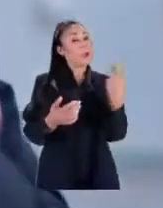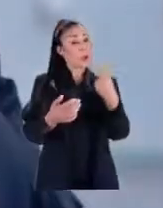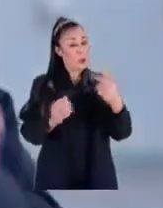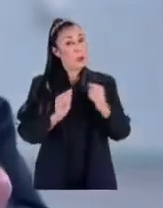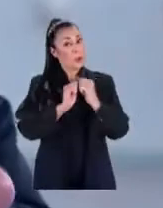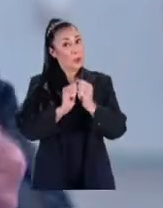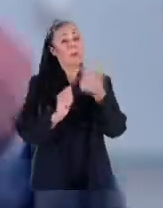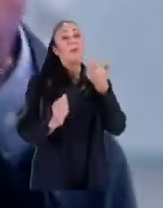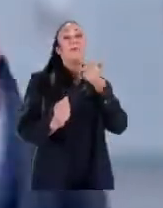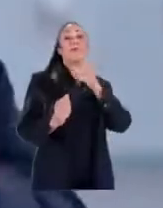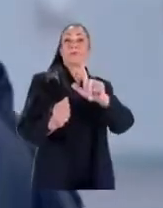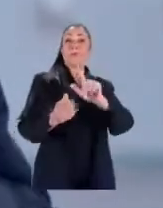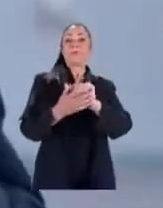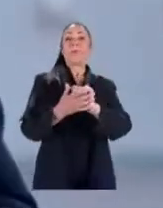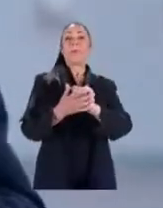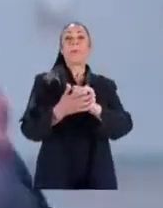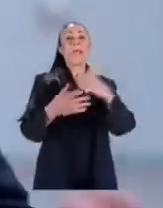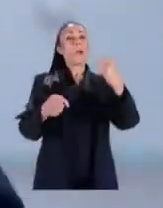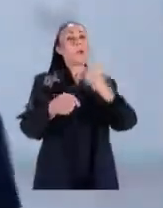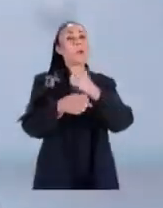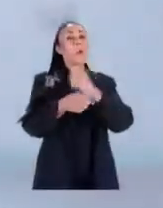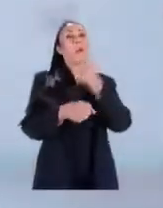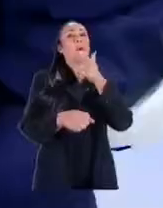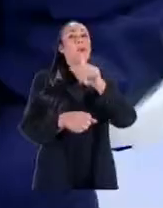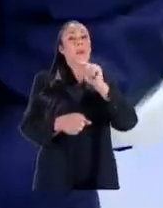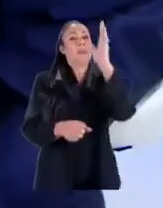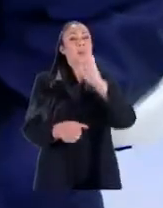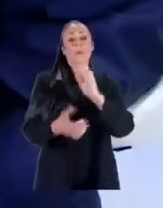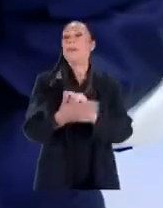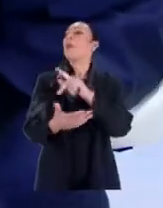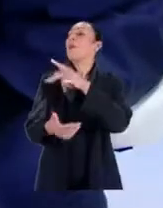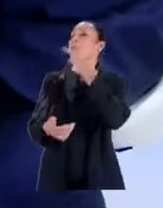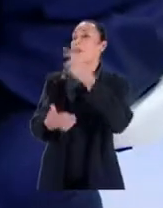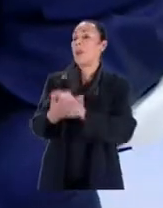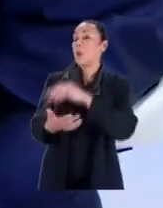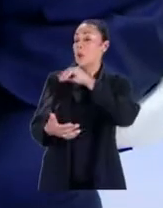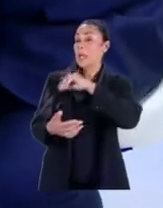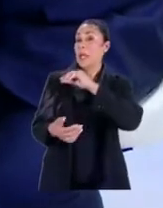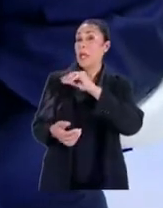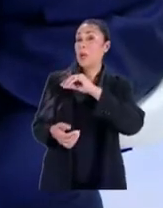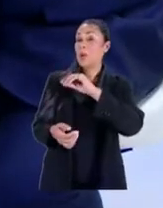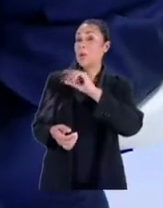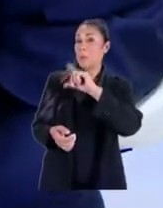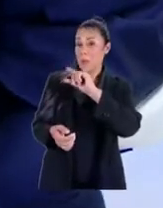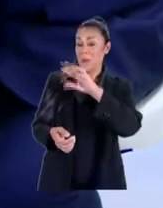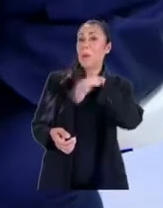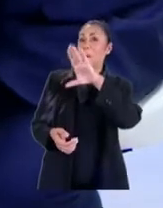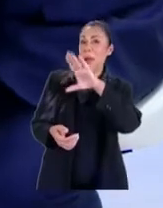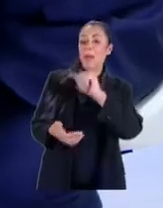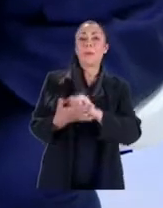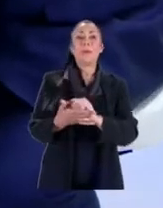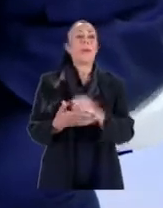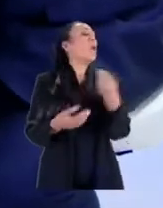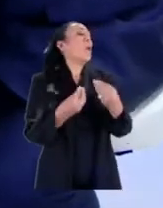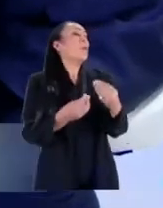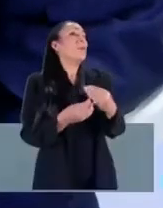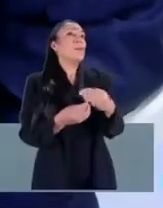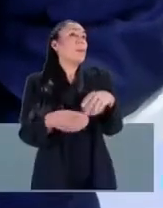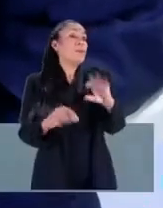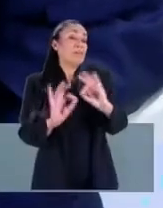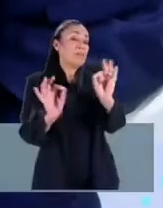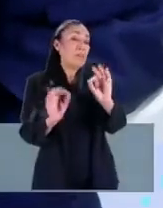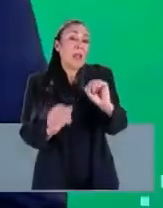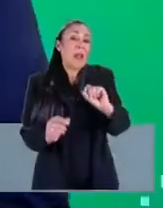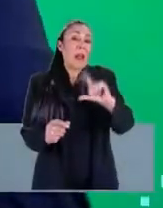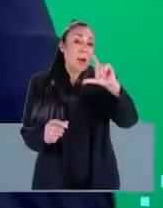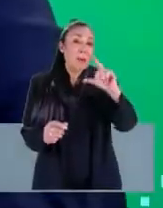a gente possa reconstruir o nosso Brasil. O senhor disse que vai aumentar o salário mínimo. Como é que o senhor vai aumentar o salário mínimo? Aumentando. E daí